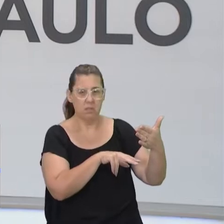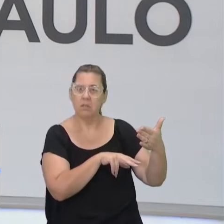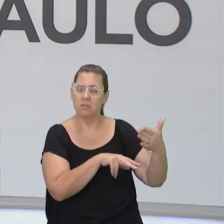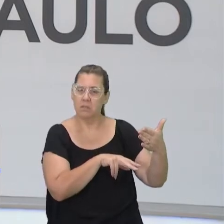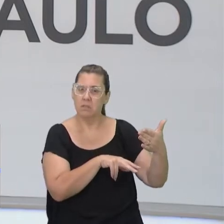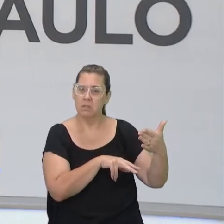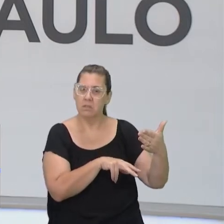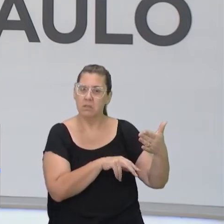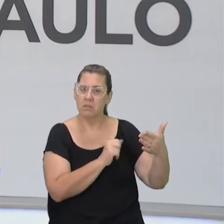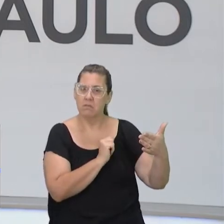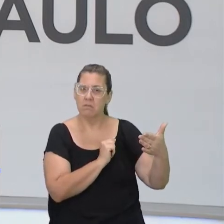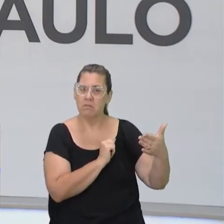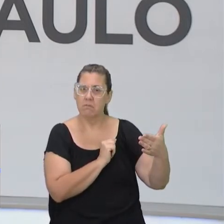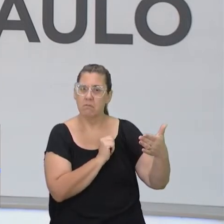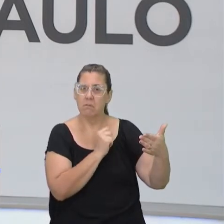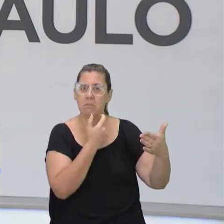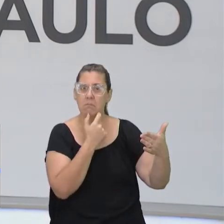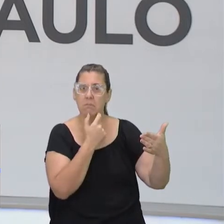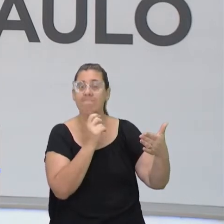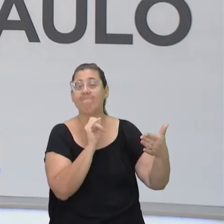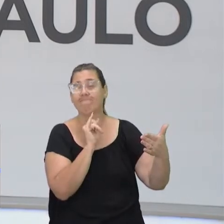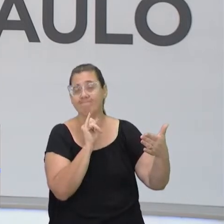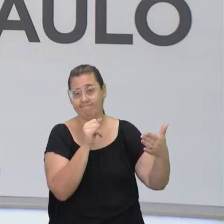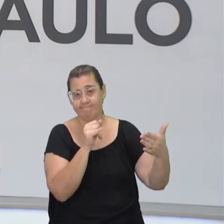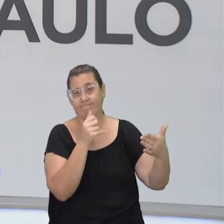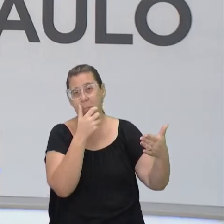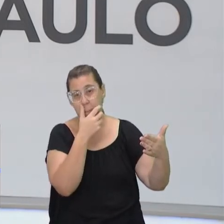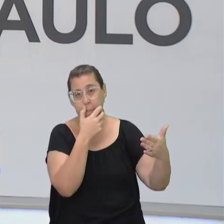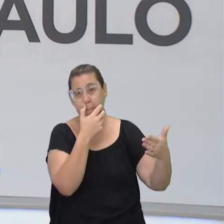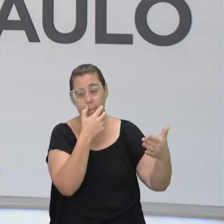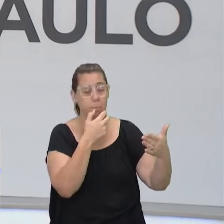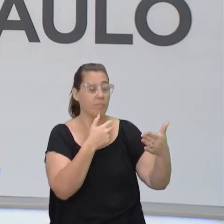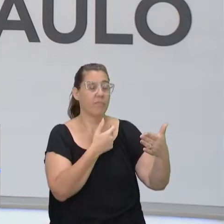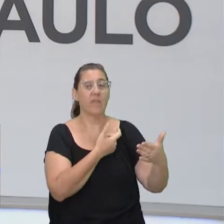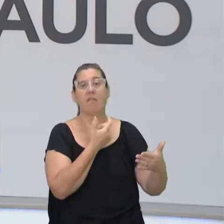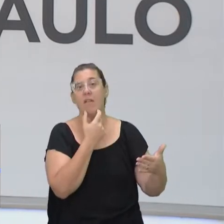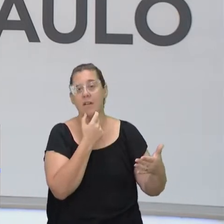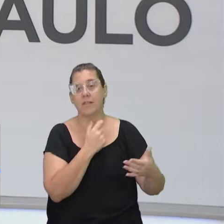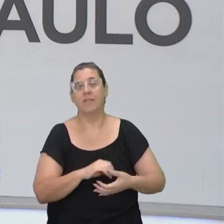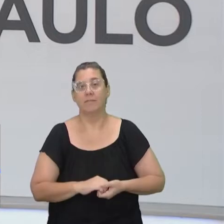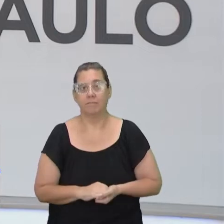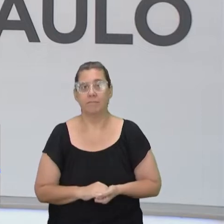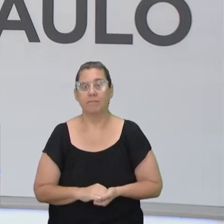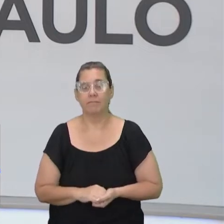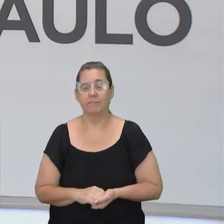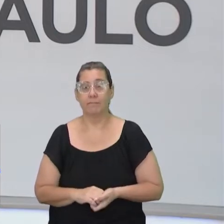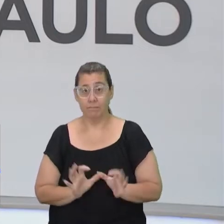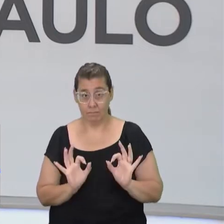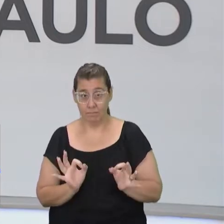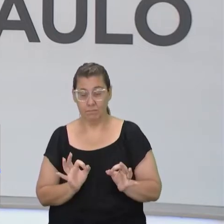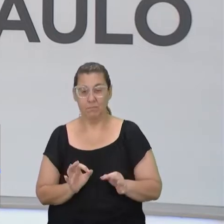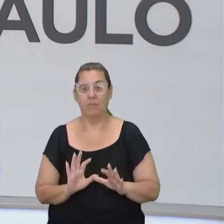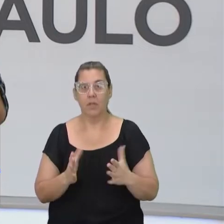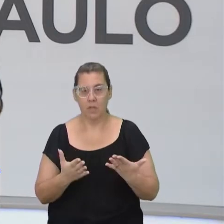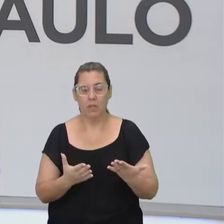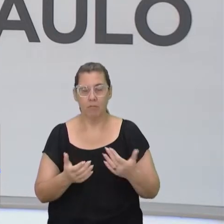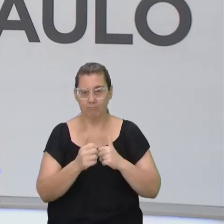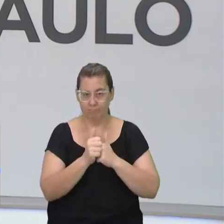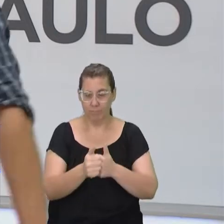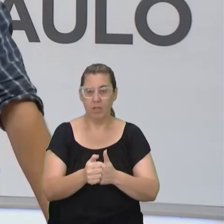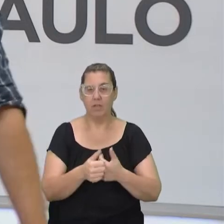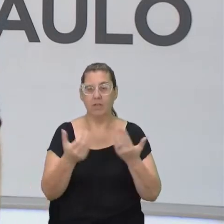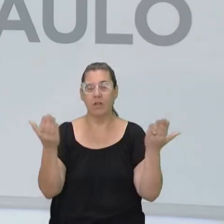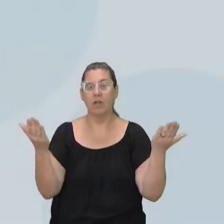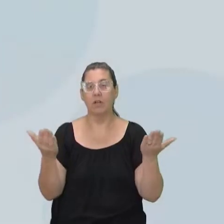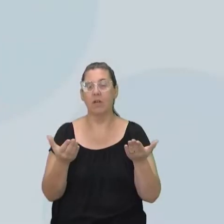texto? Sim, você está lendo em inglês, certo? Então, me acompanhe que eu vou